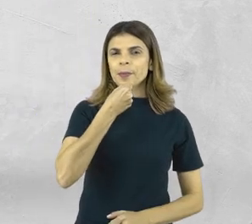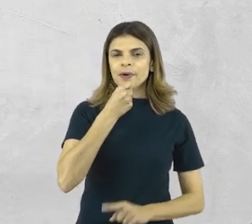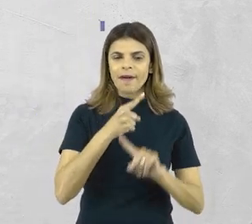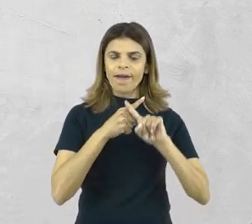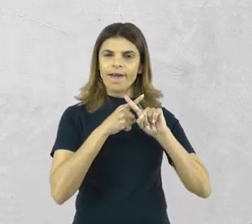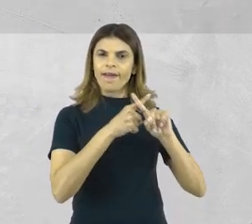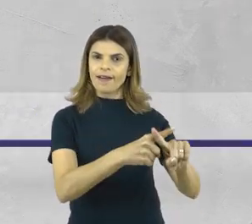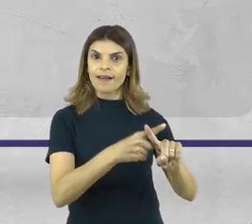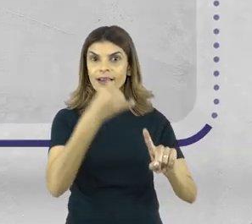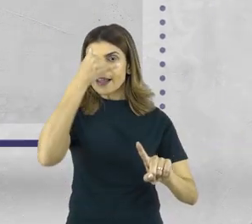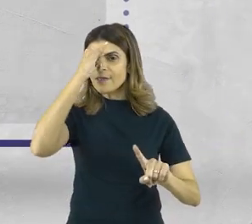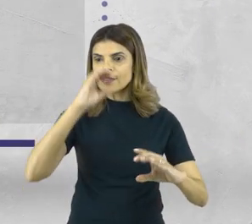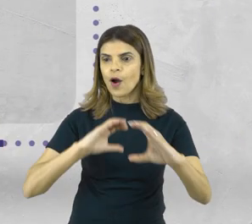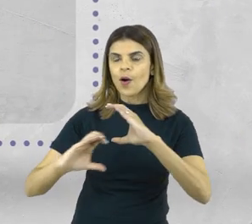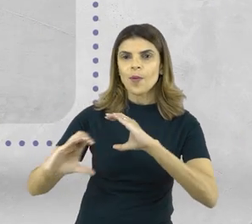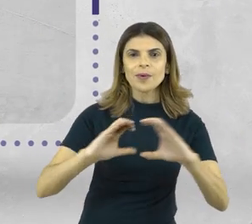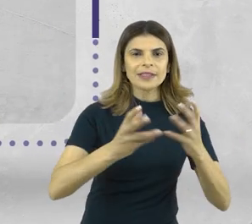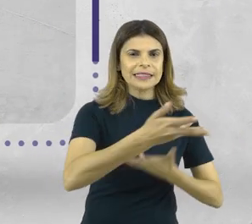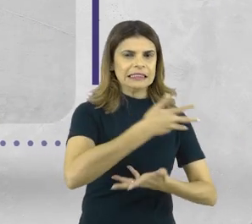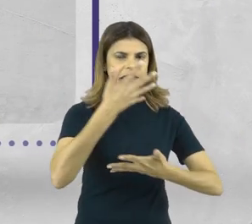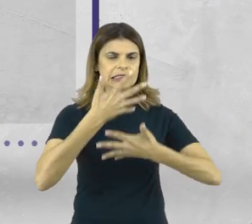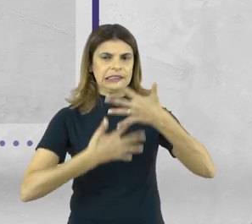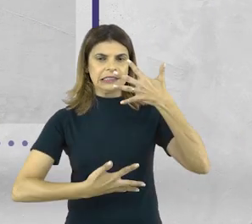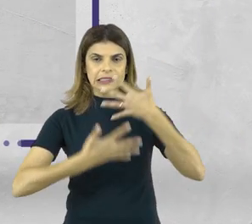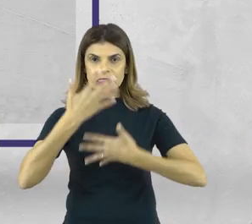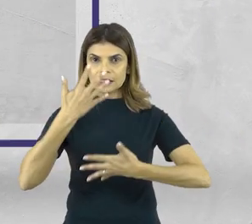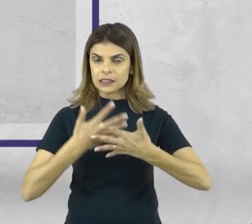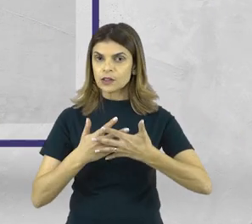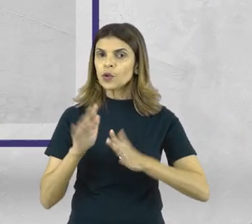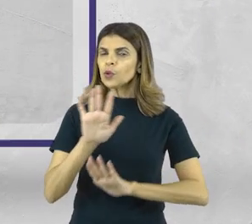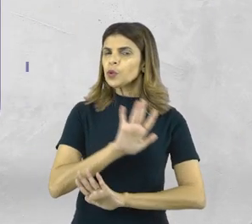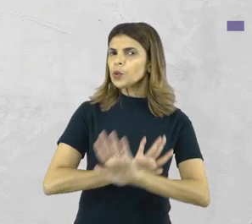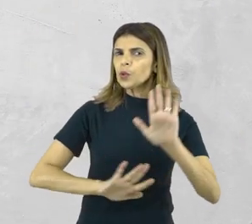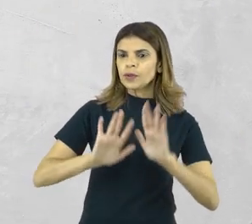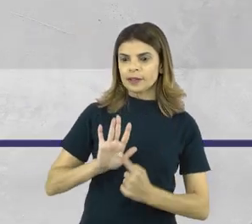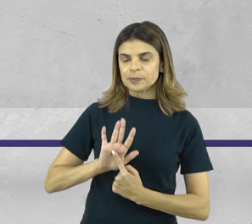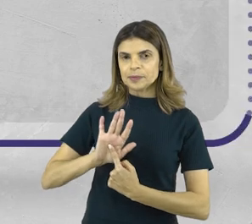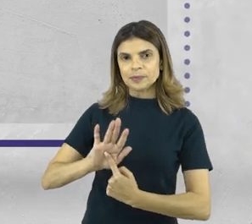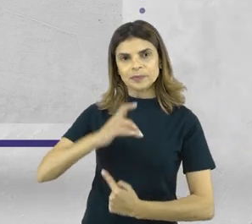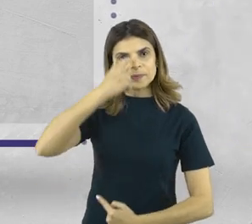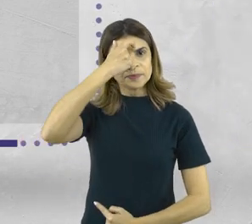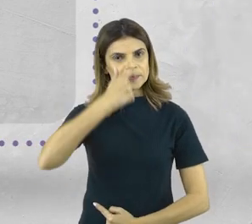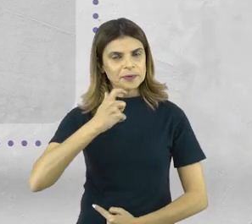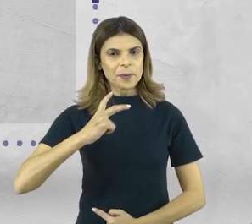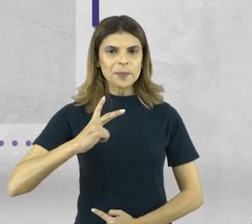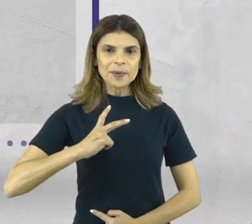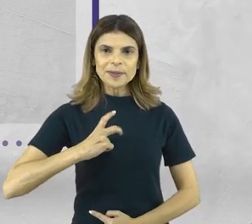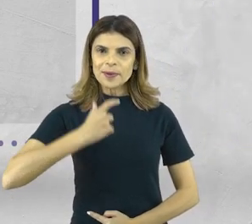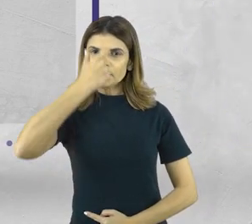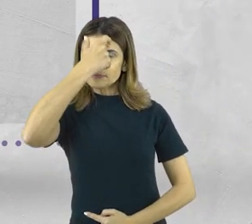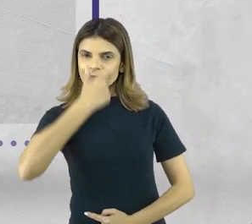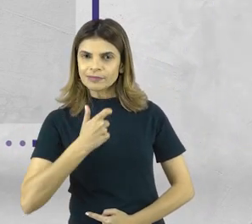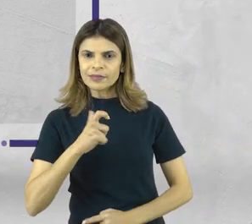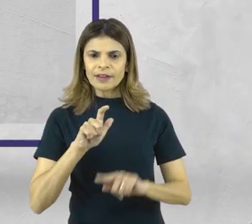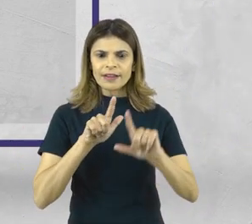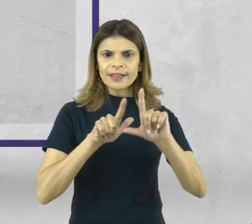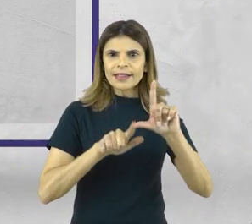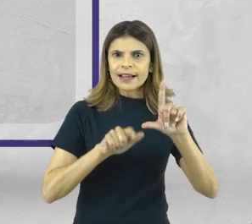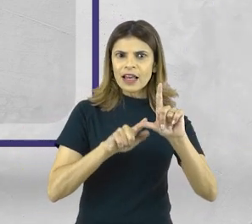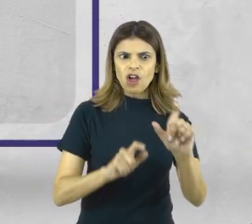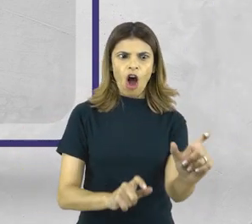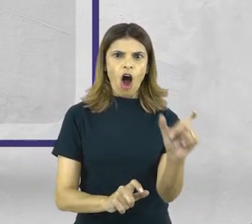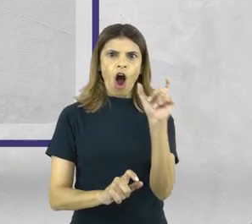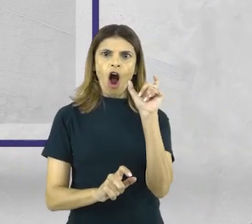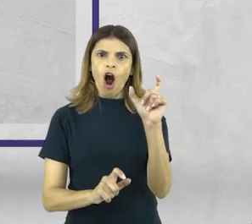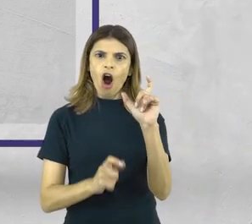comunicação. Tenha cuidado com a sua apresentação pessoal. Evite textos com letras maiúsculas,